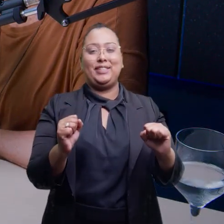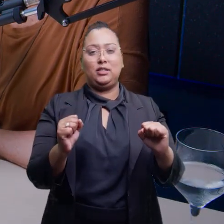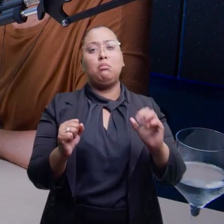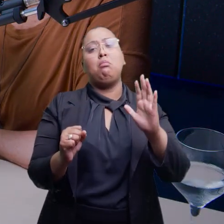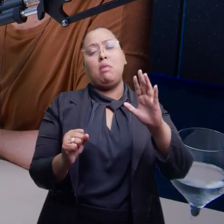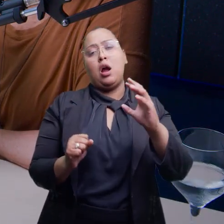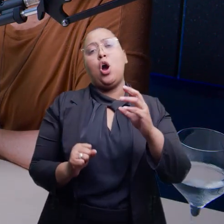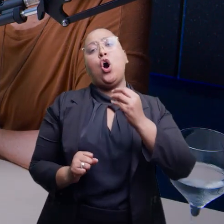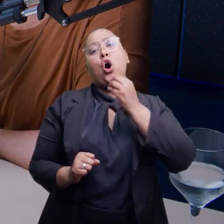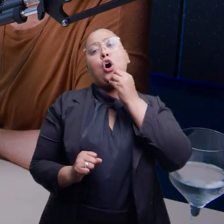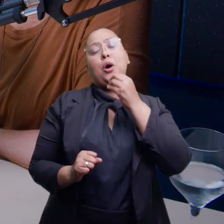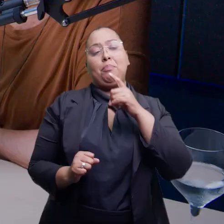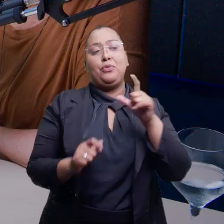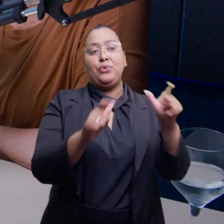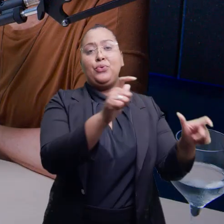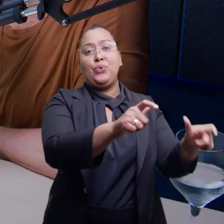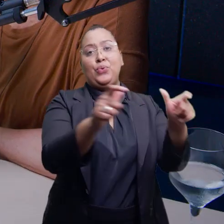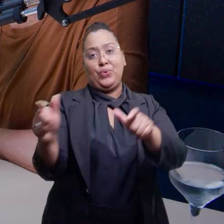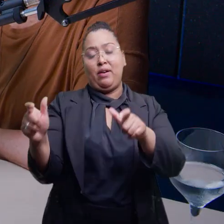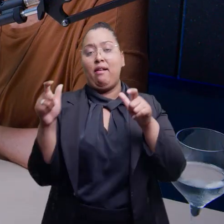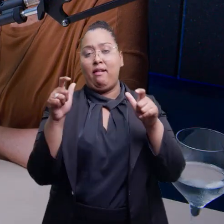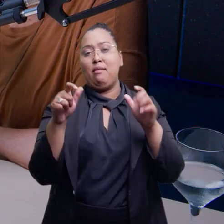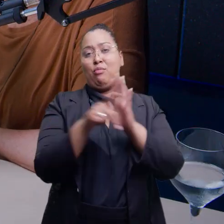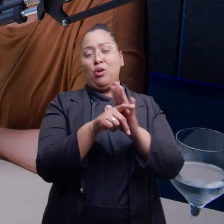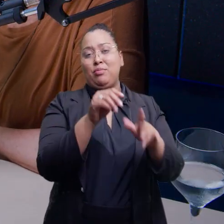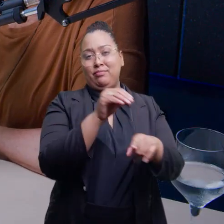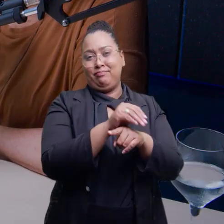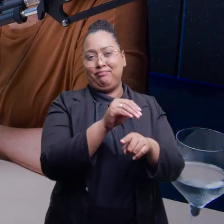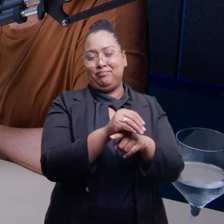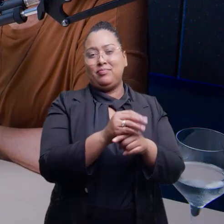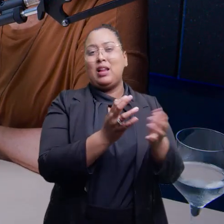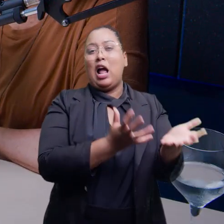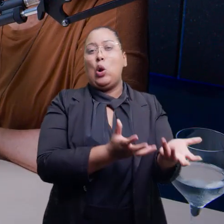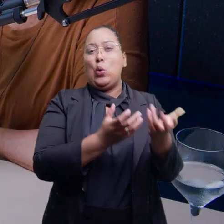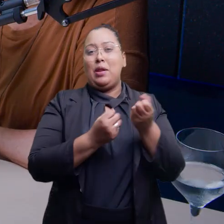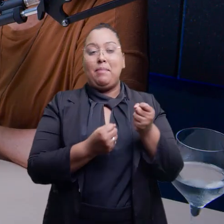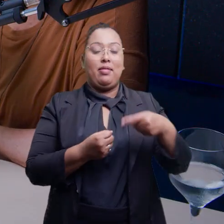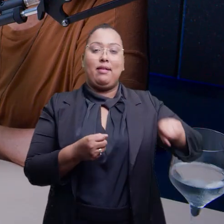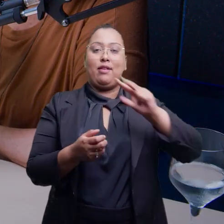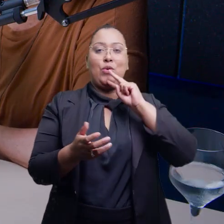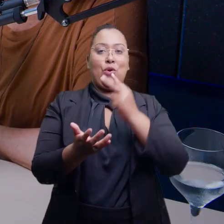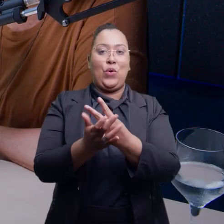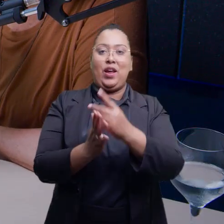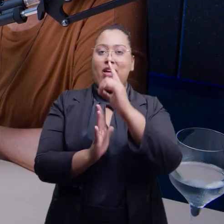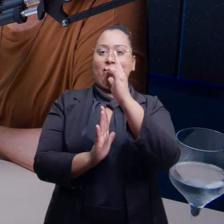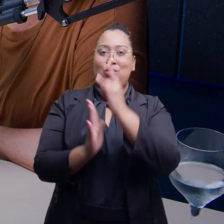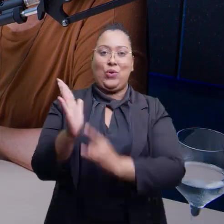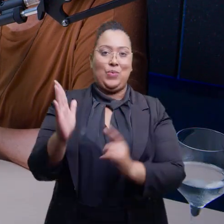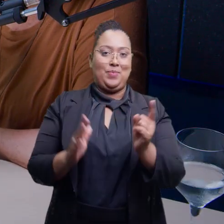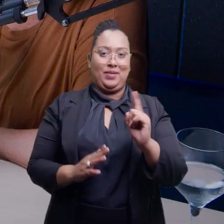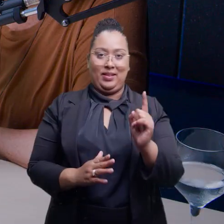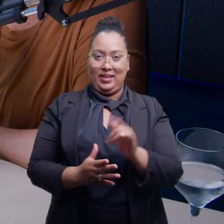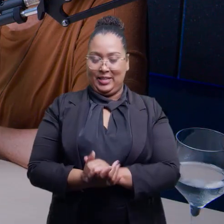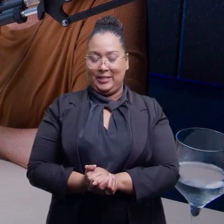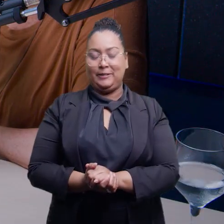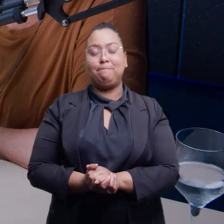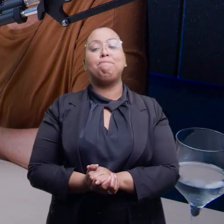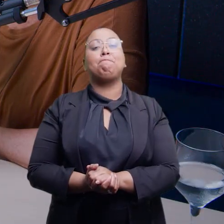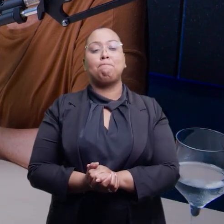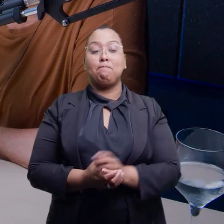em dificuldades com as instituições de acolhimento. As instituições de acolhimento ainda não reconhecem isso.